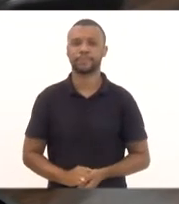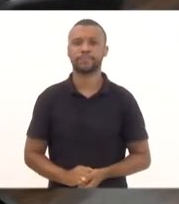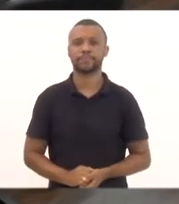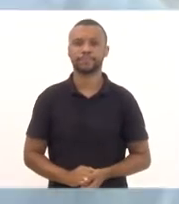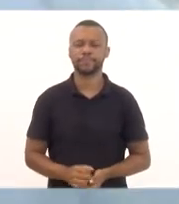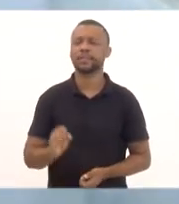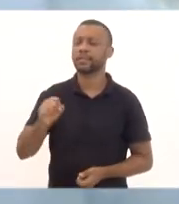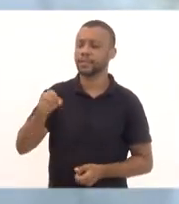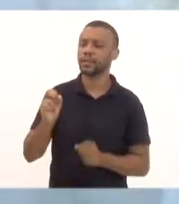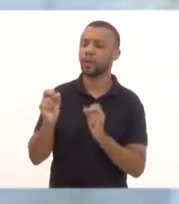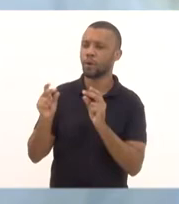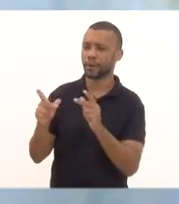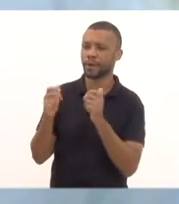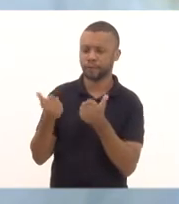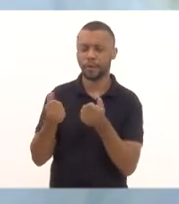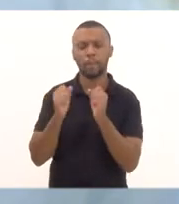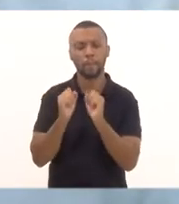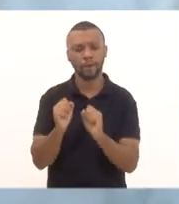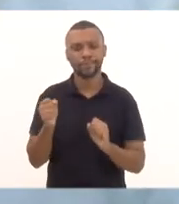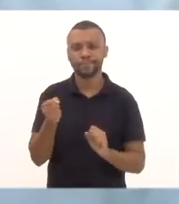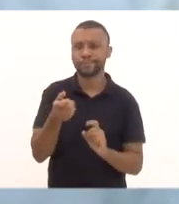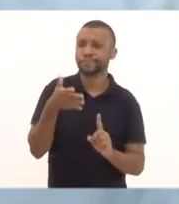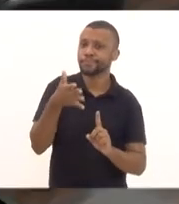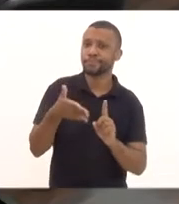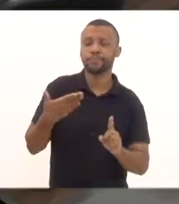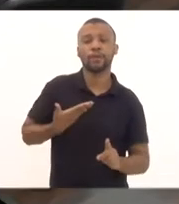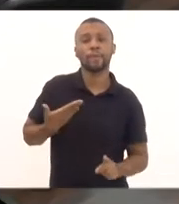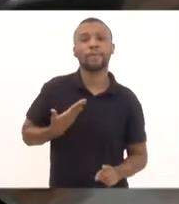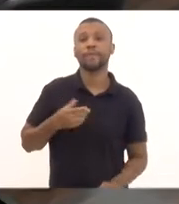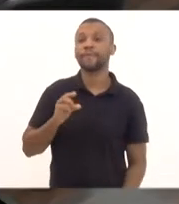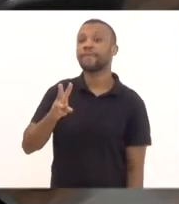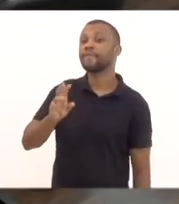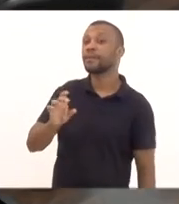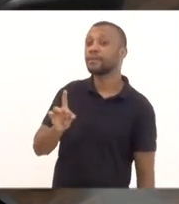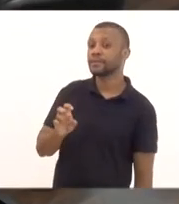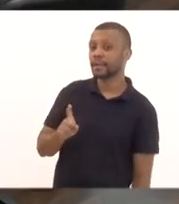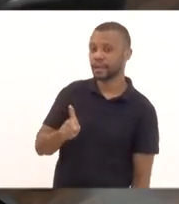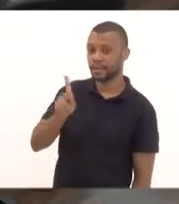Ah sim OK vamos passar a palavra o meu amigo waldeck